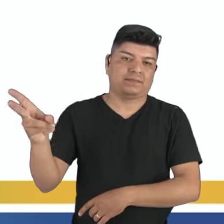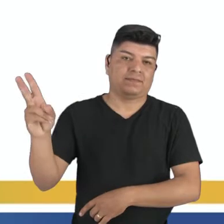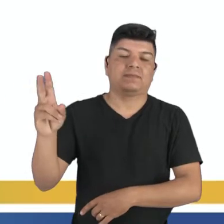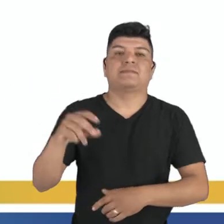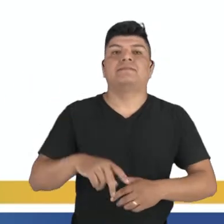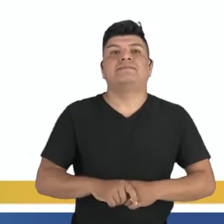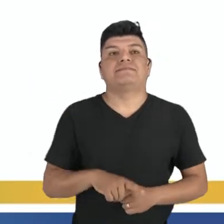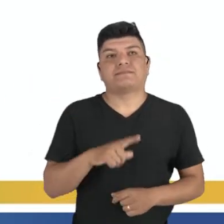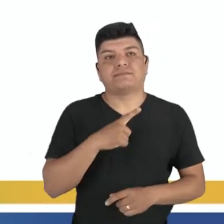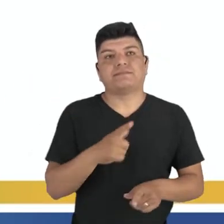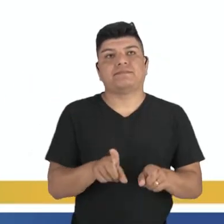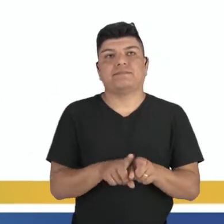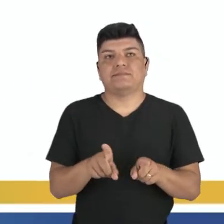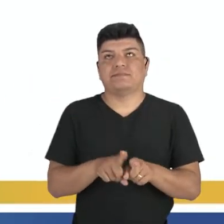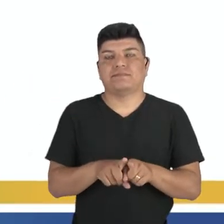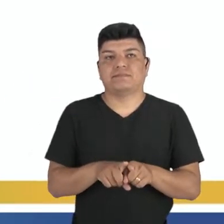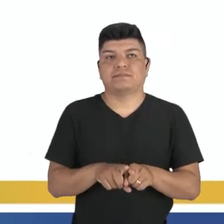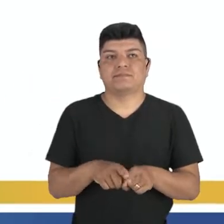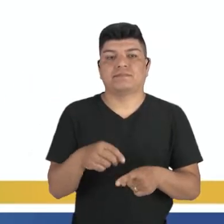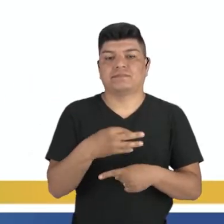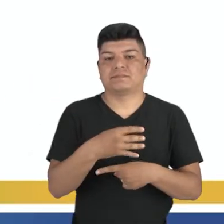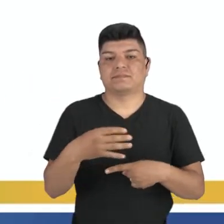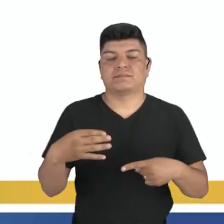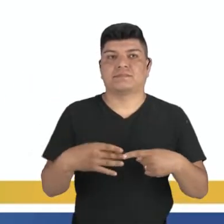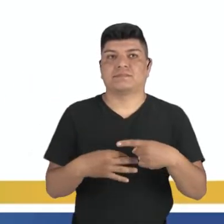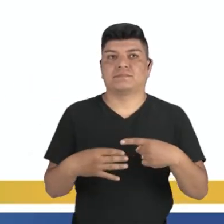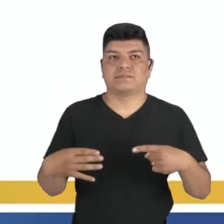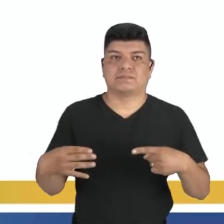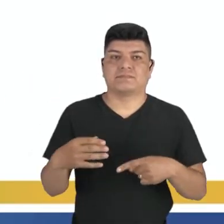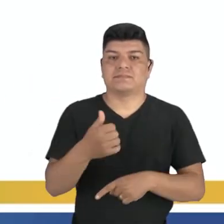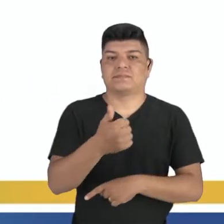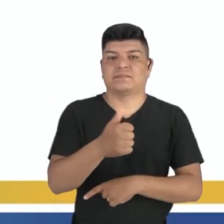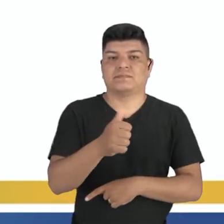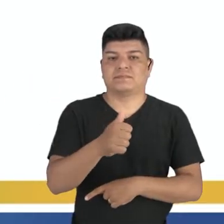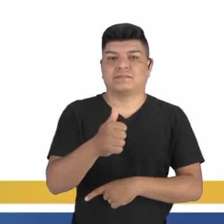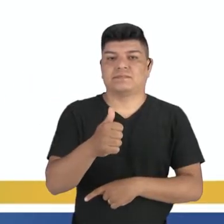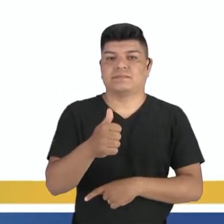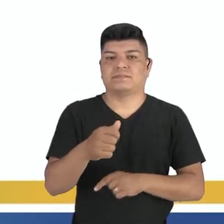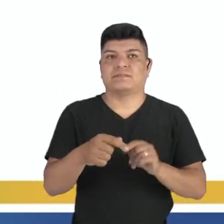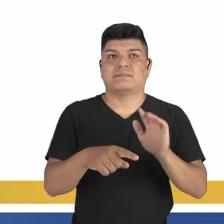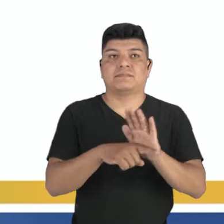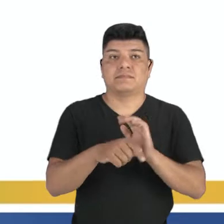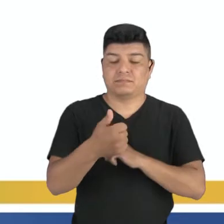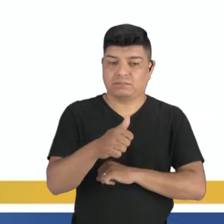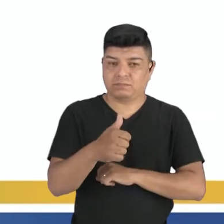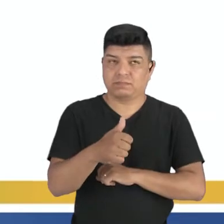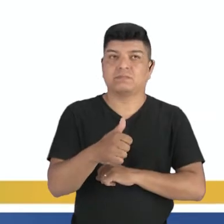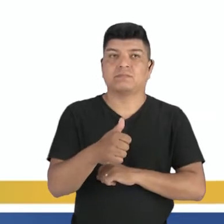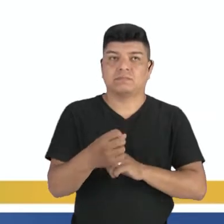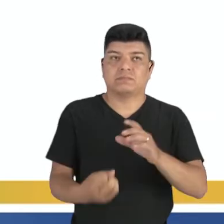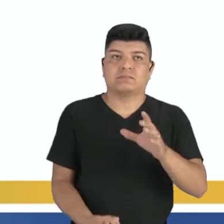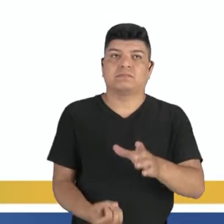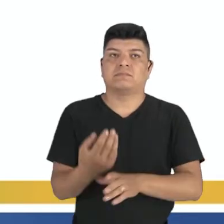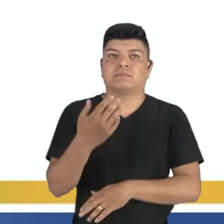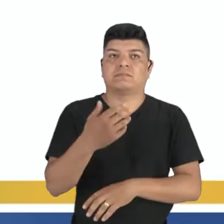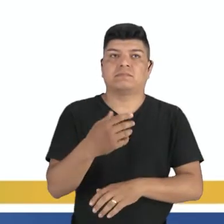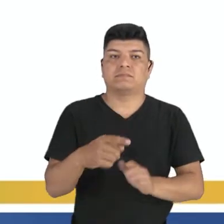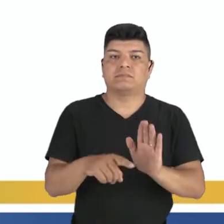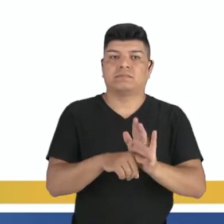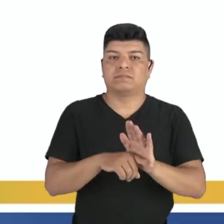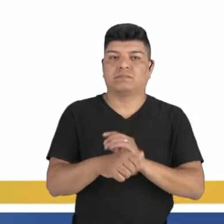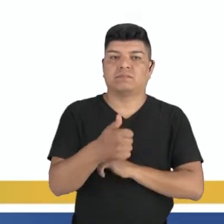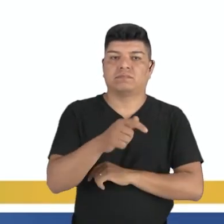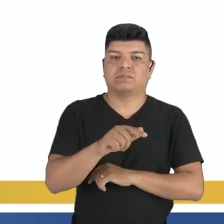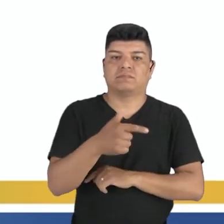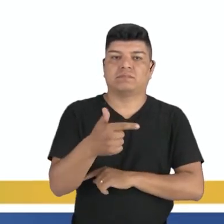2,333. Vimos também a fração menos 11 nonos, né? Que seria a geratriz aí da dízima